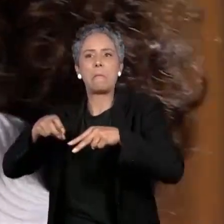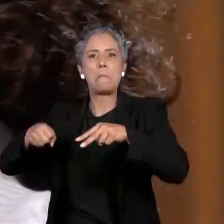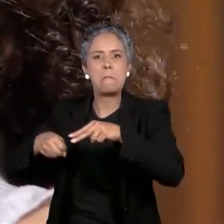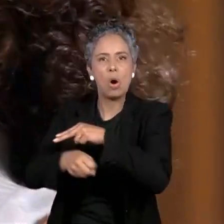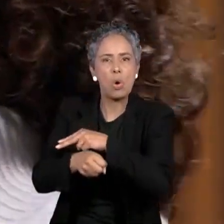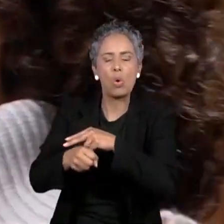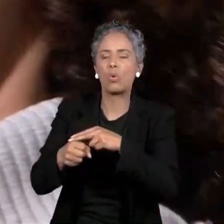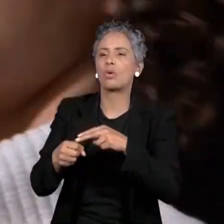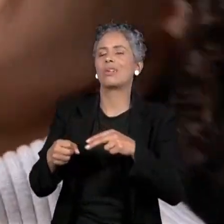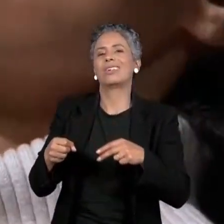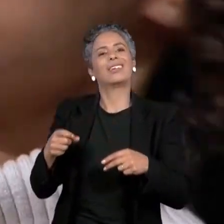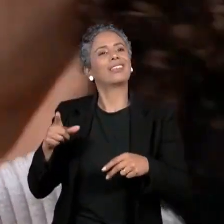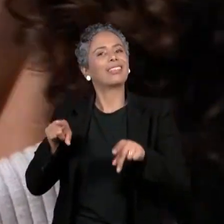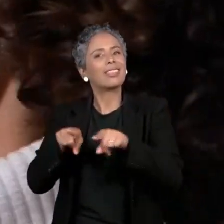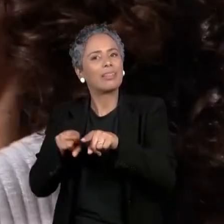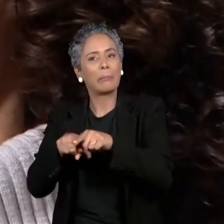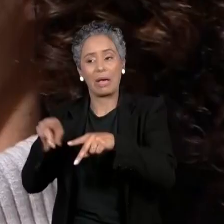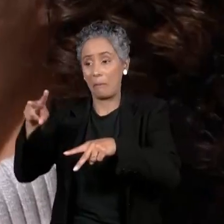anos